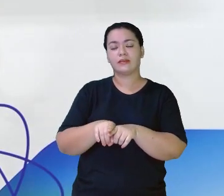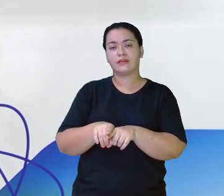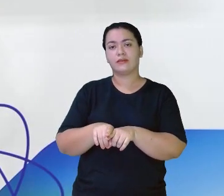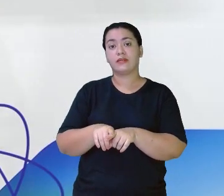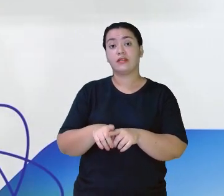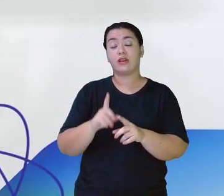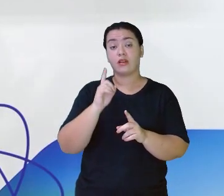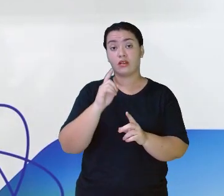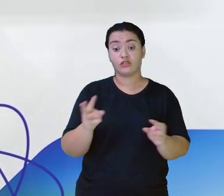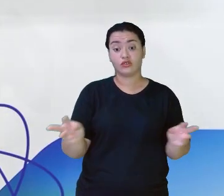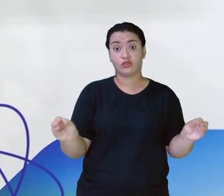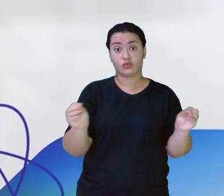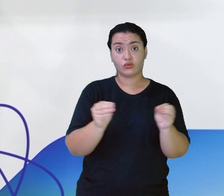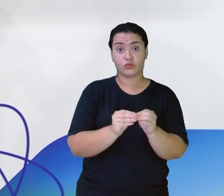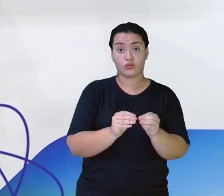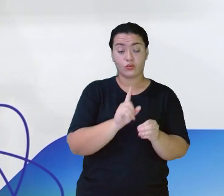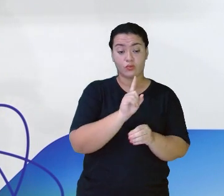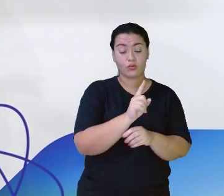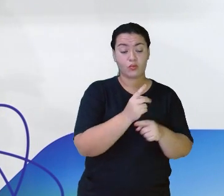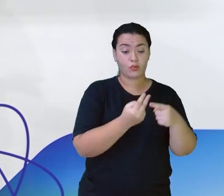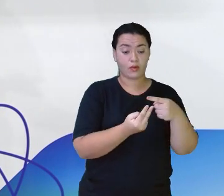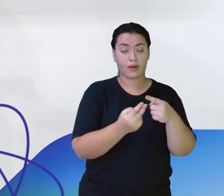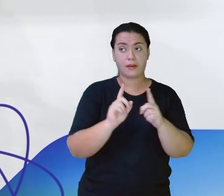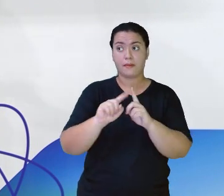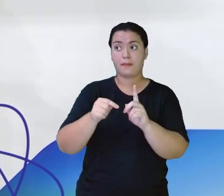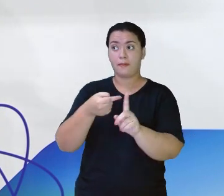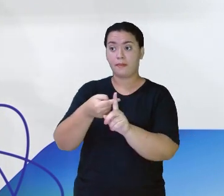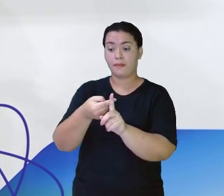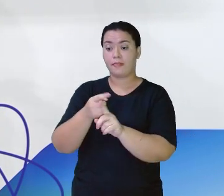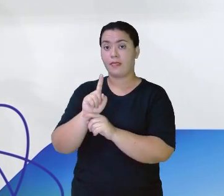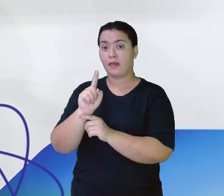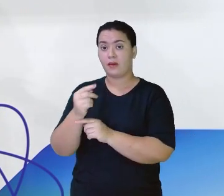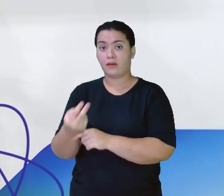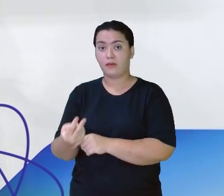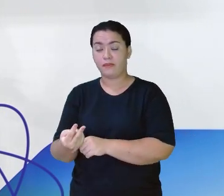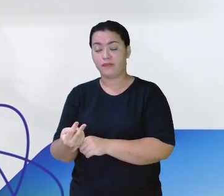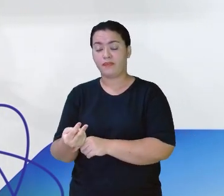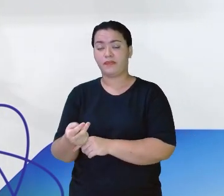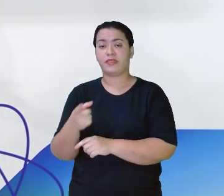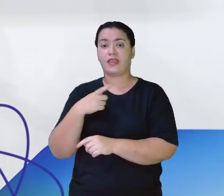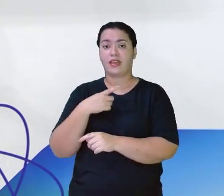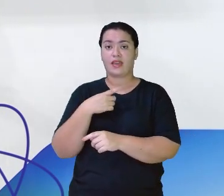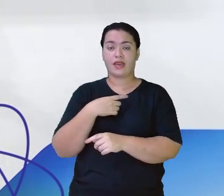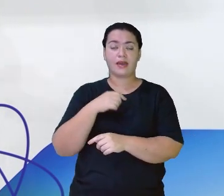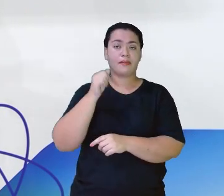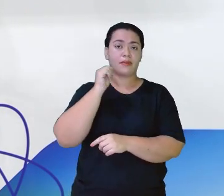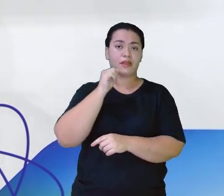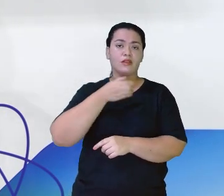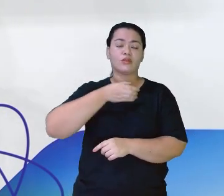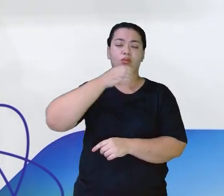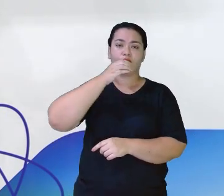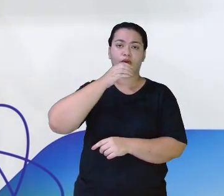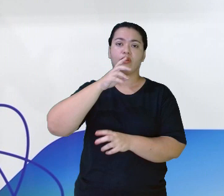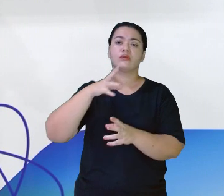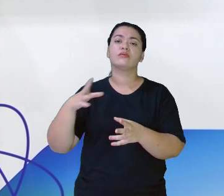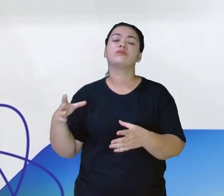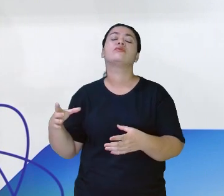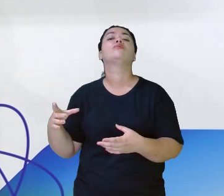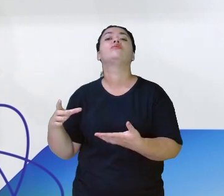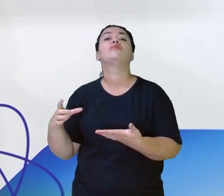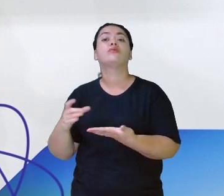ela tomou. E se eu juntar 1/2 que está ali no copo com 1/2 da parte que ela tomou, vai dar o